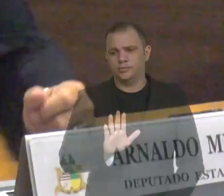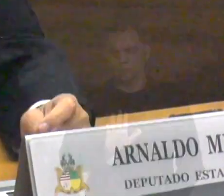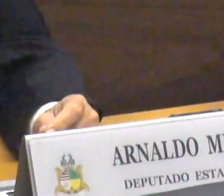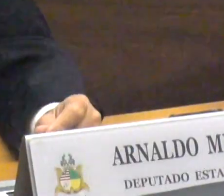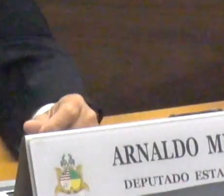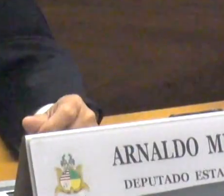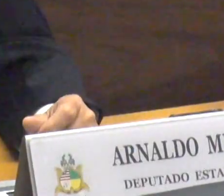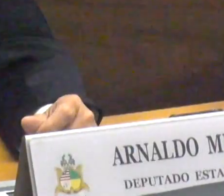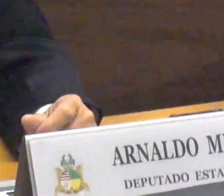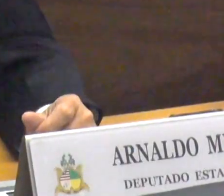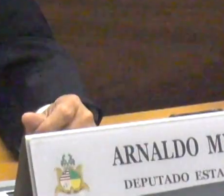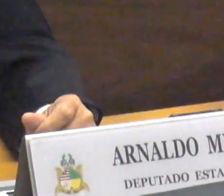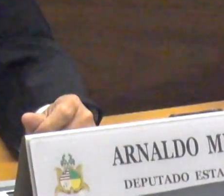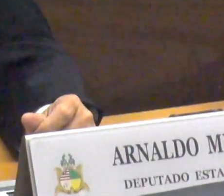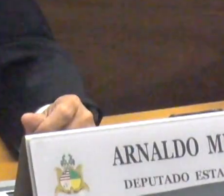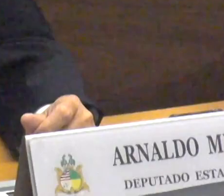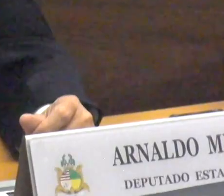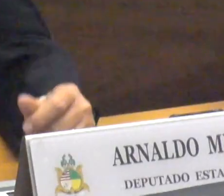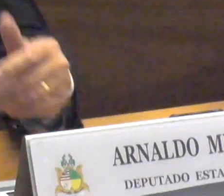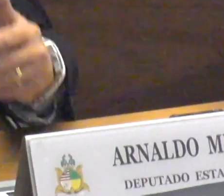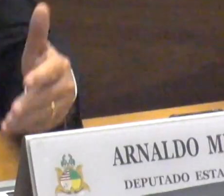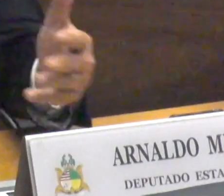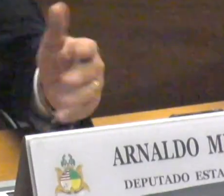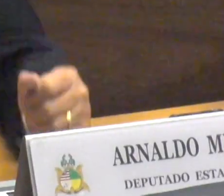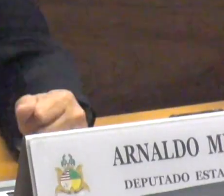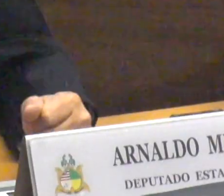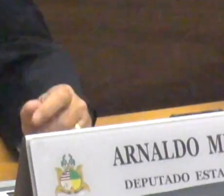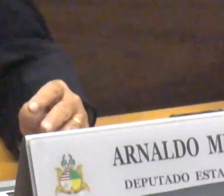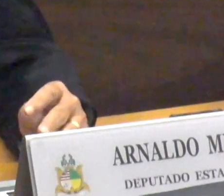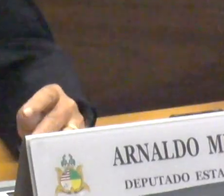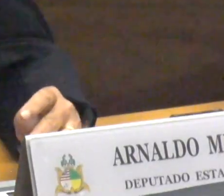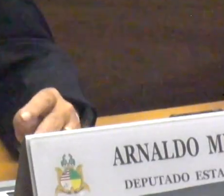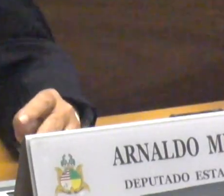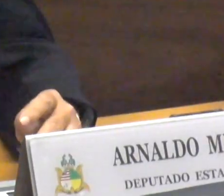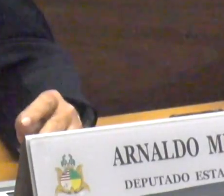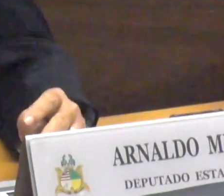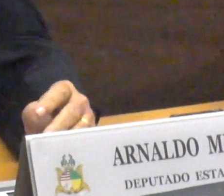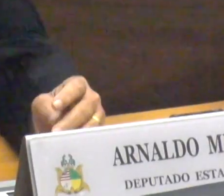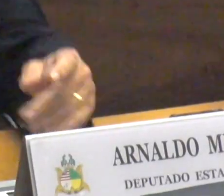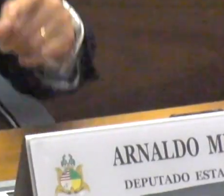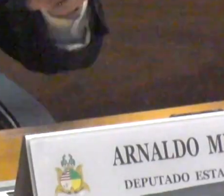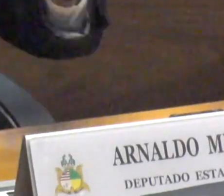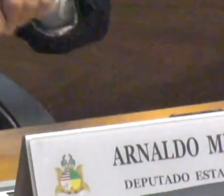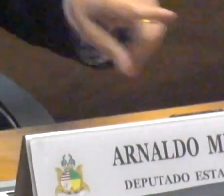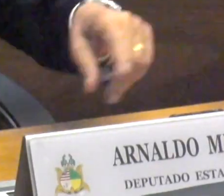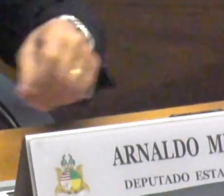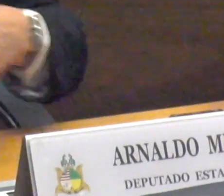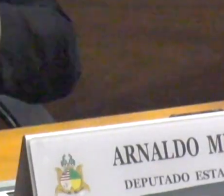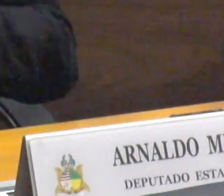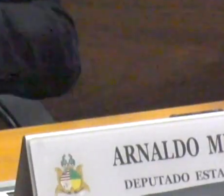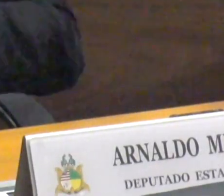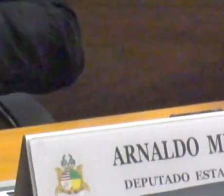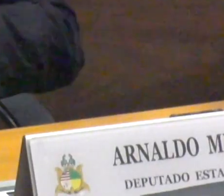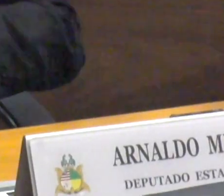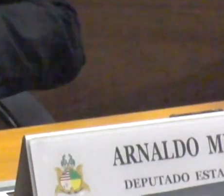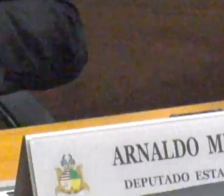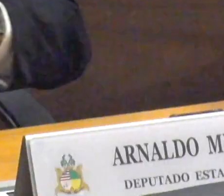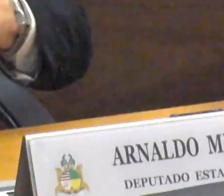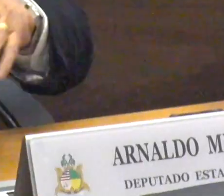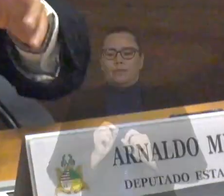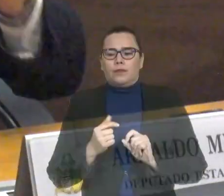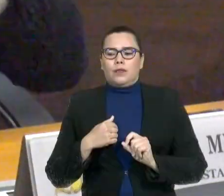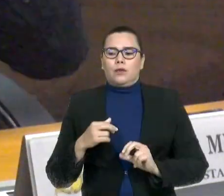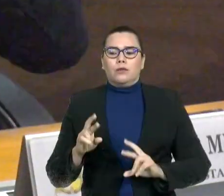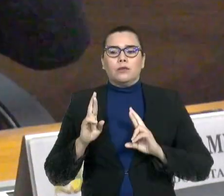decisões como essa. Espero que a mídia nos ajude nesse sentido, porque no momento em que foi apresentado o